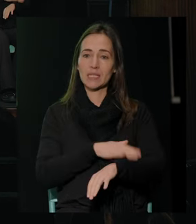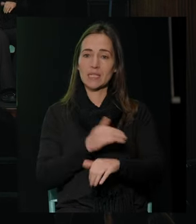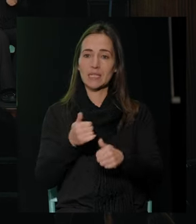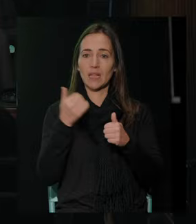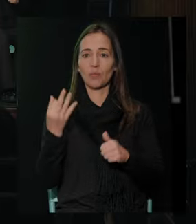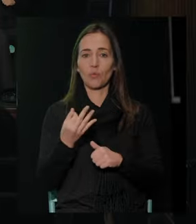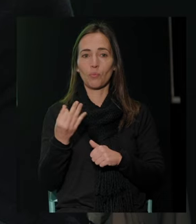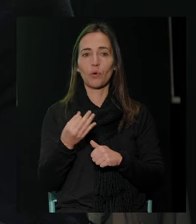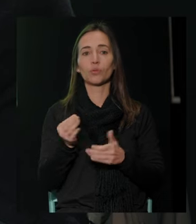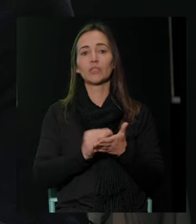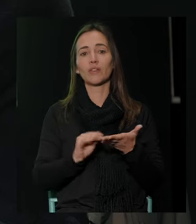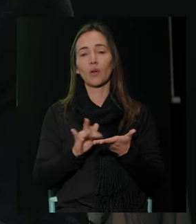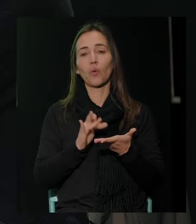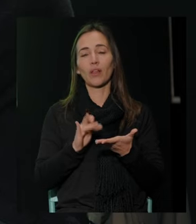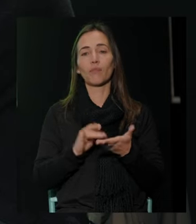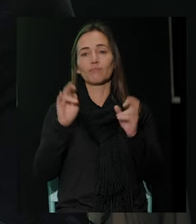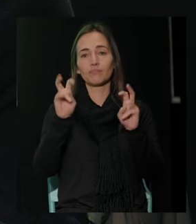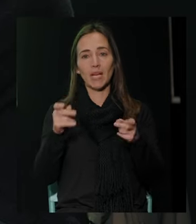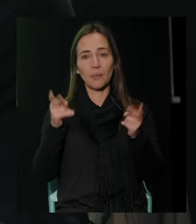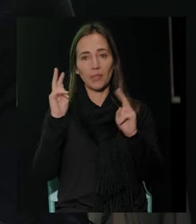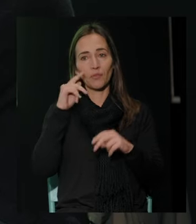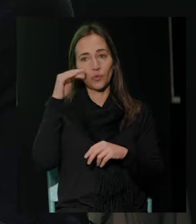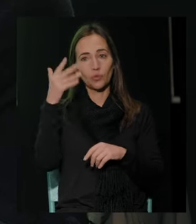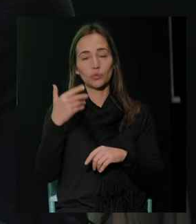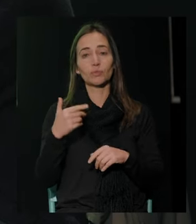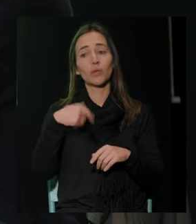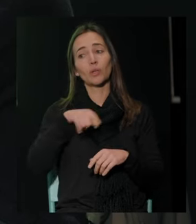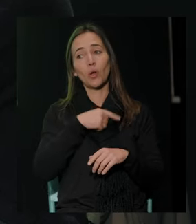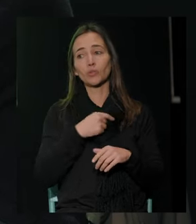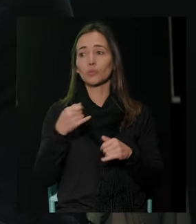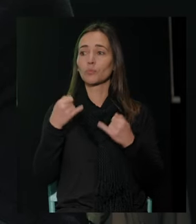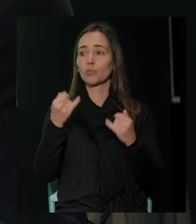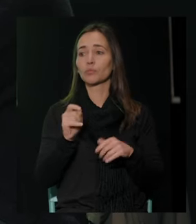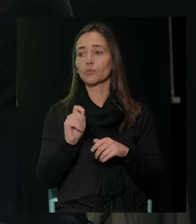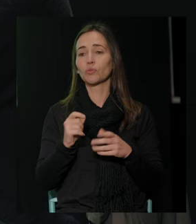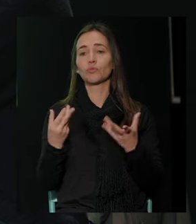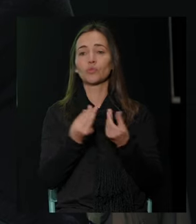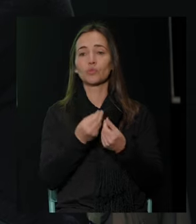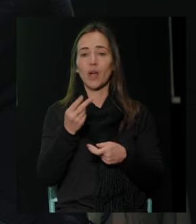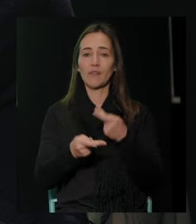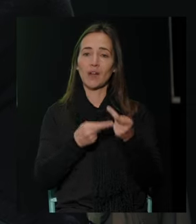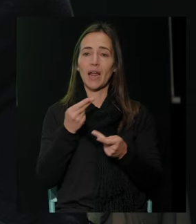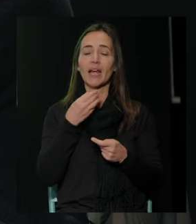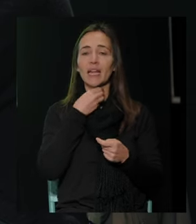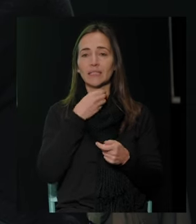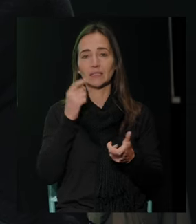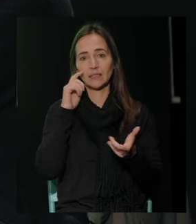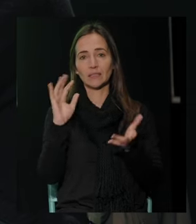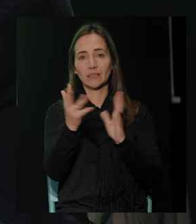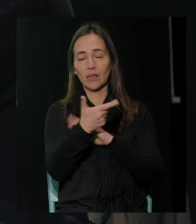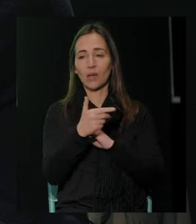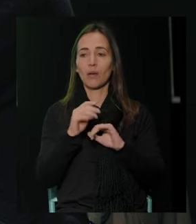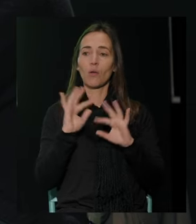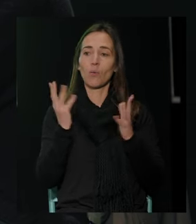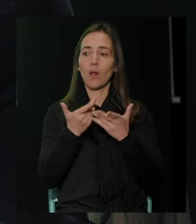livro A Liberdade dos Futuros. E, portanto, estaremos juntos nos próximos minutos a analisar a crise ecológica global, o presente do